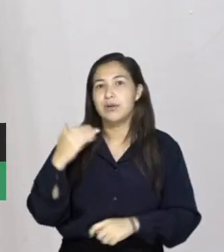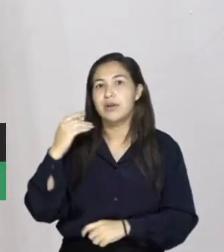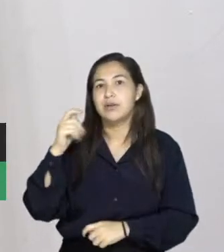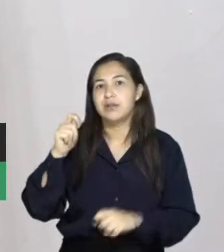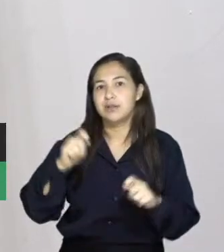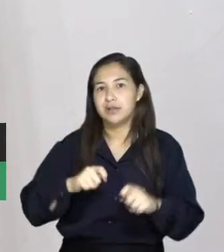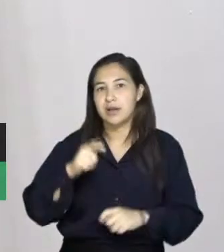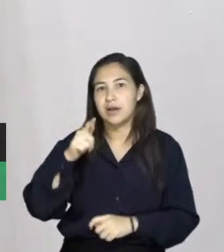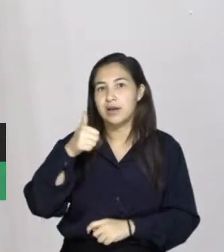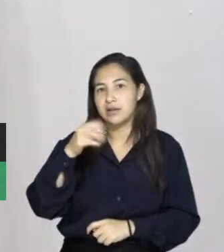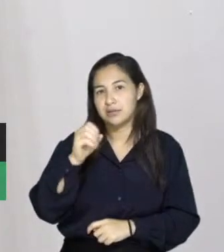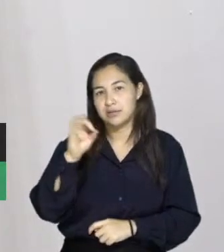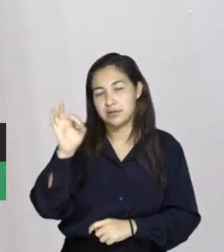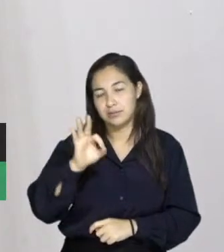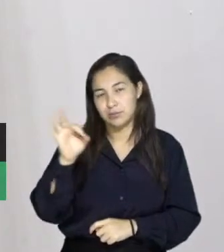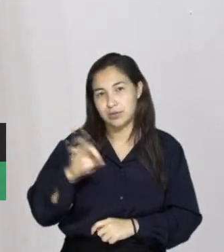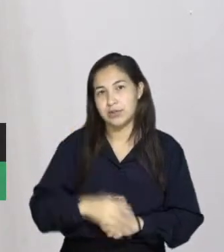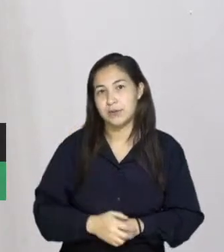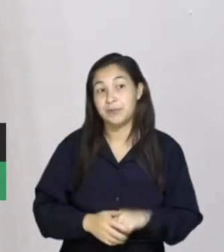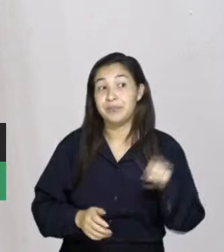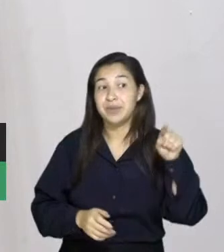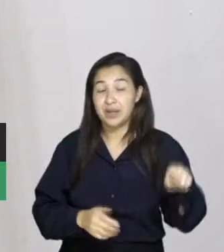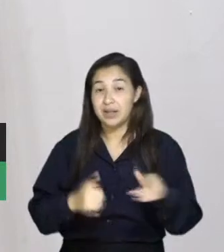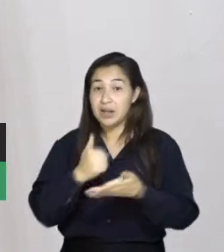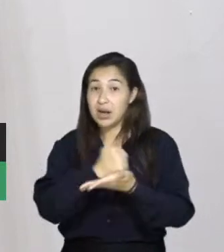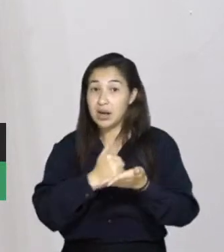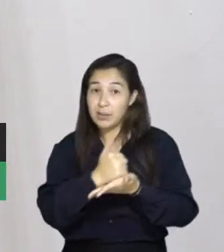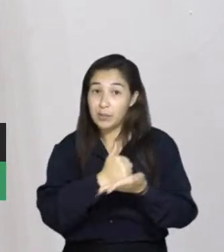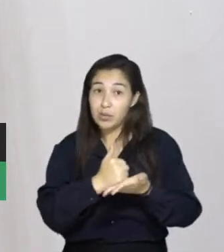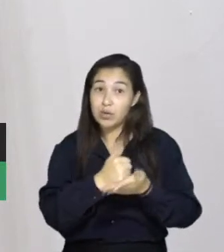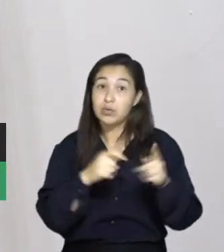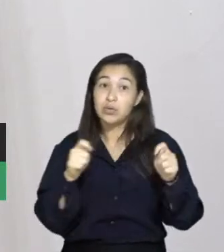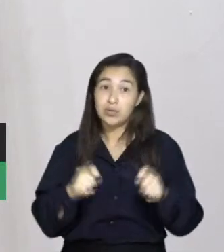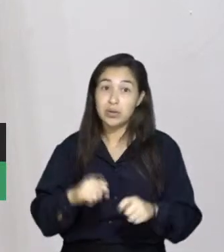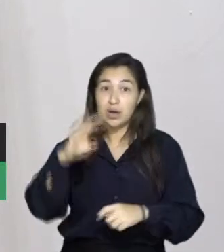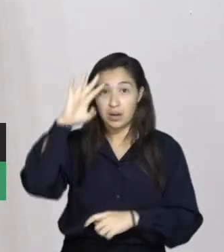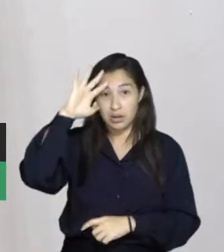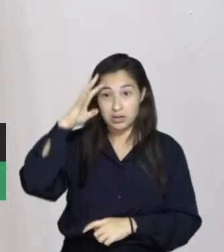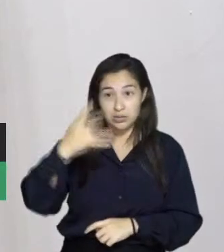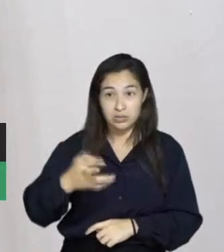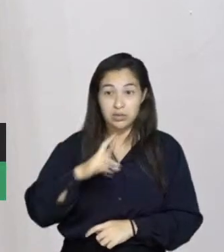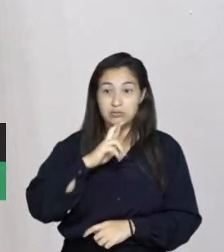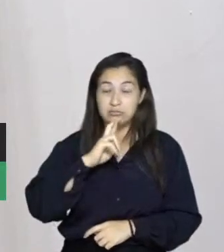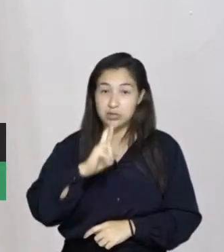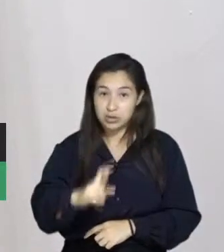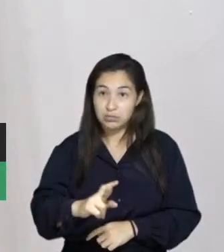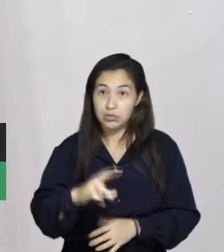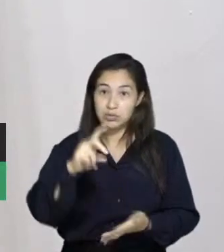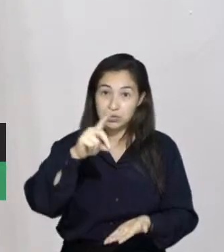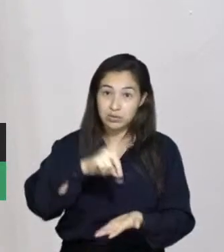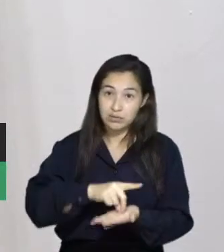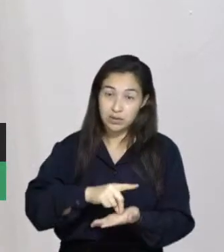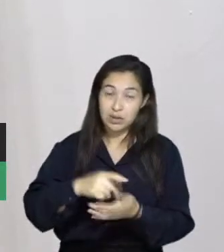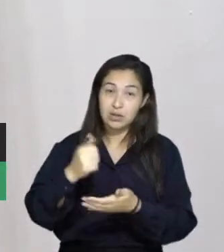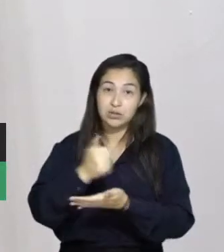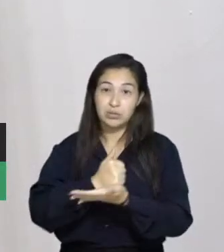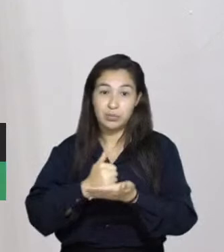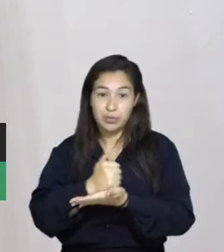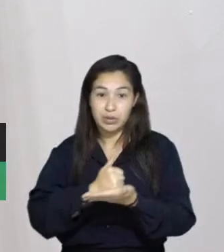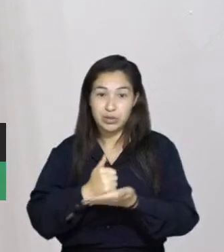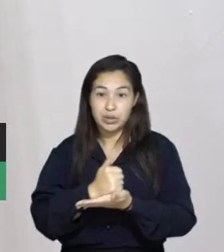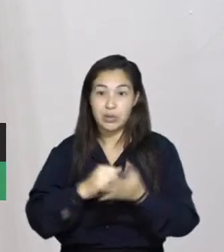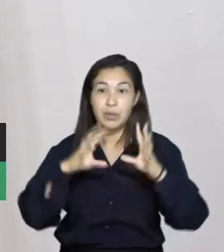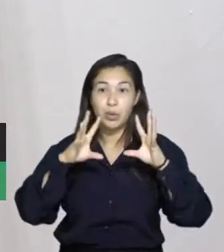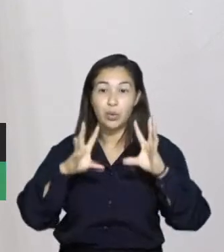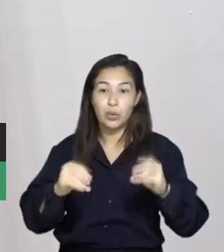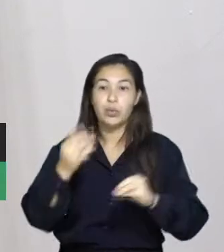de comprometer o laboratório com o resultado efetivo do medicamento em todas as